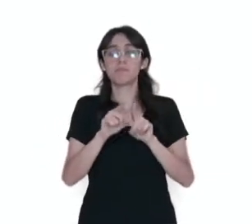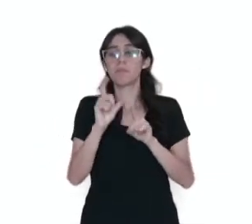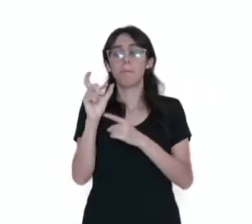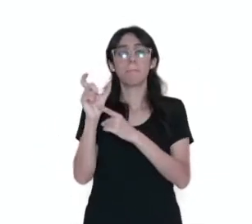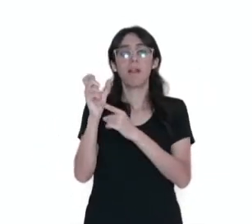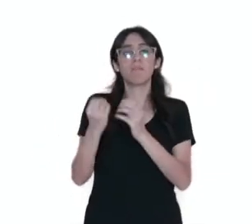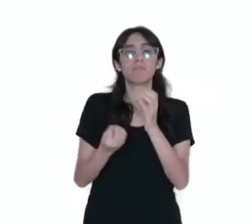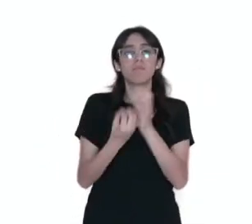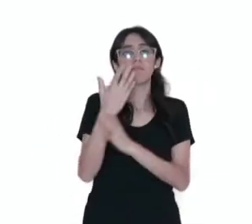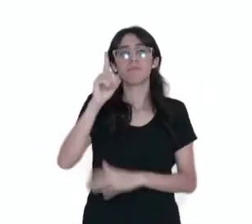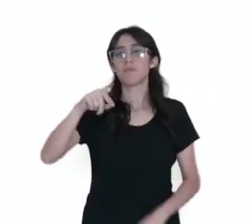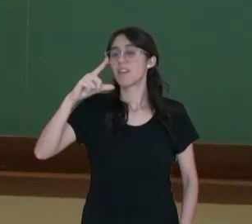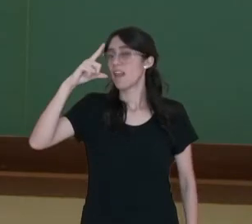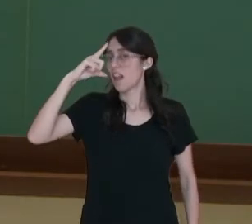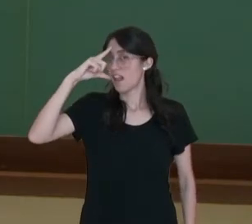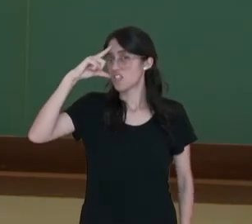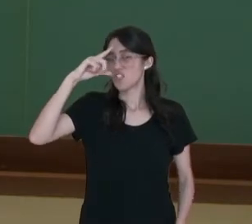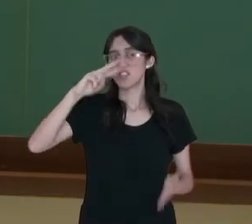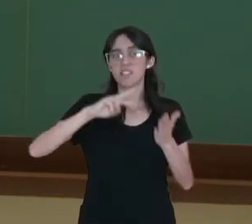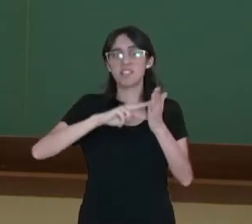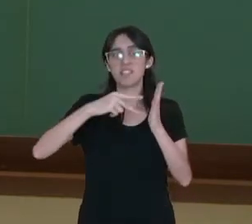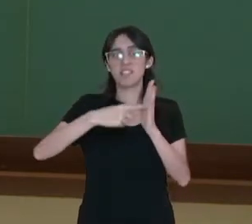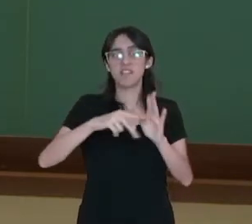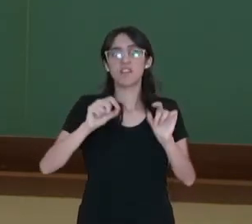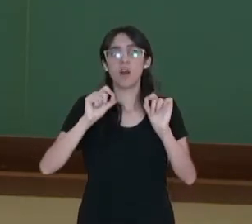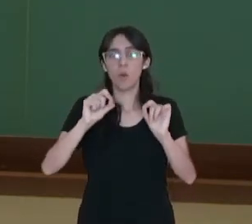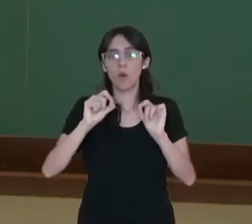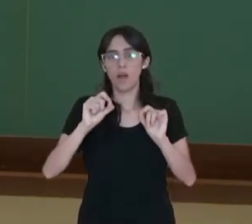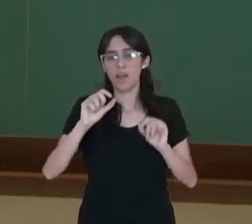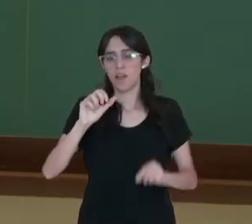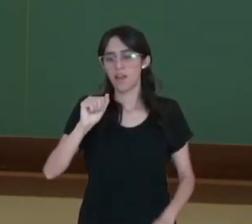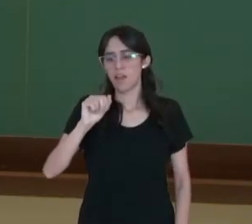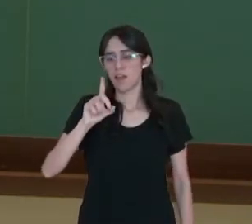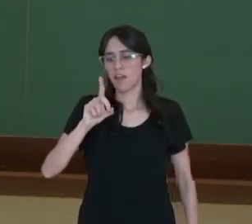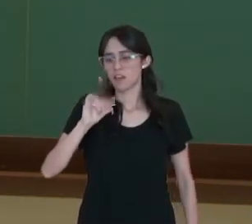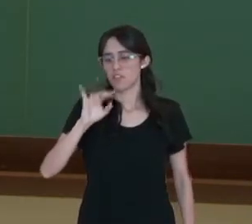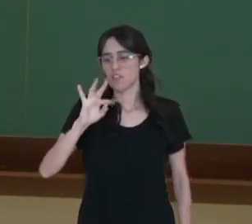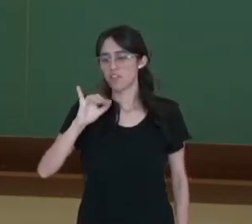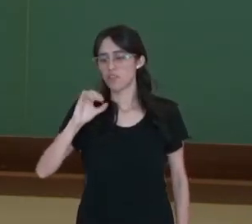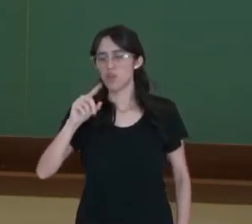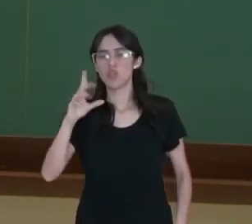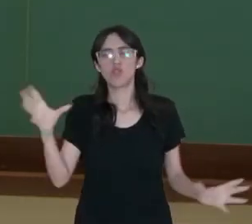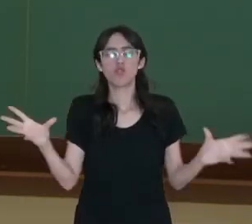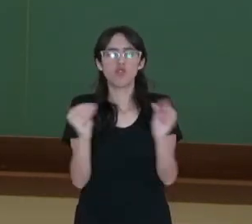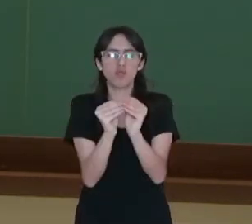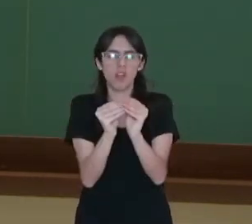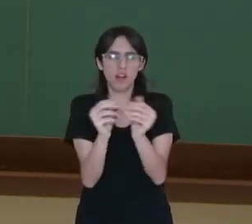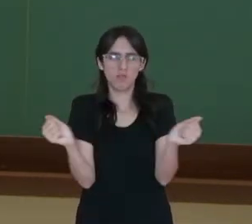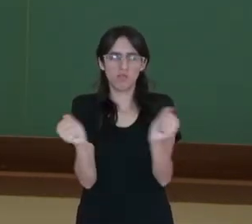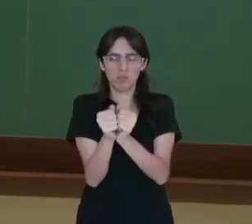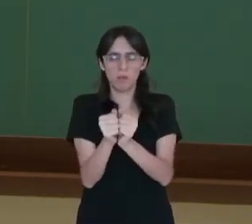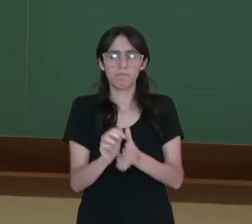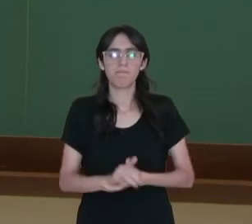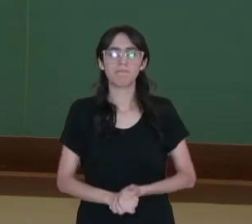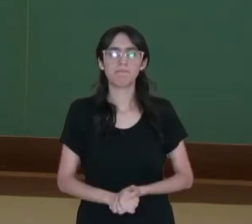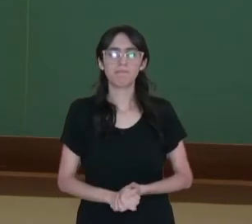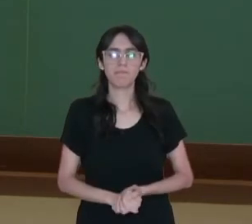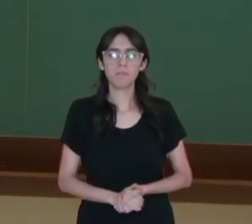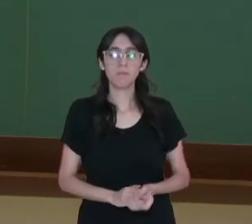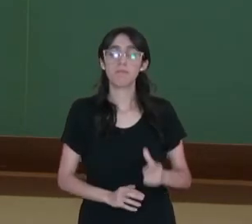latim, e significa aditus, que é juntar. E